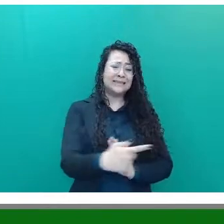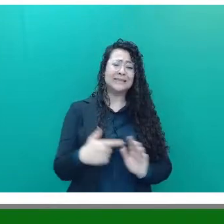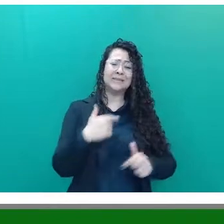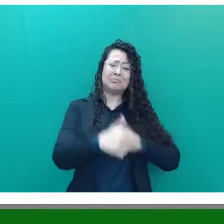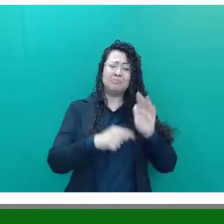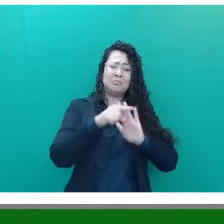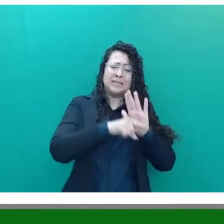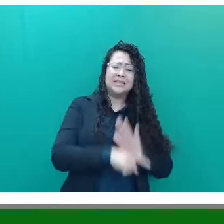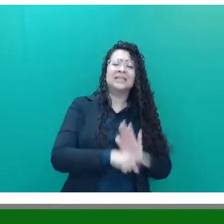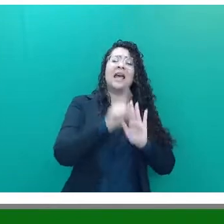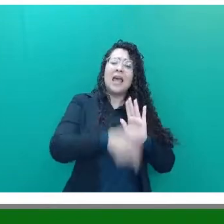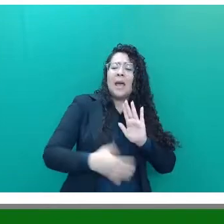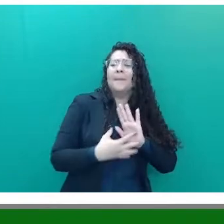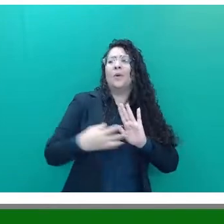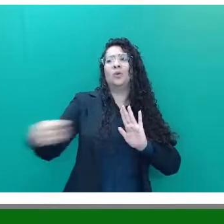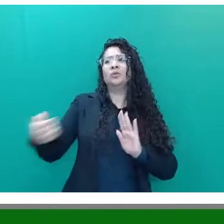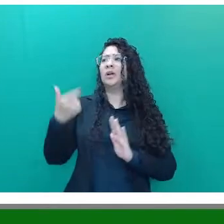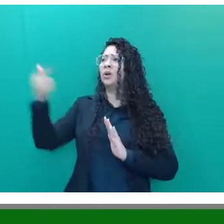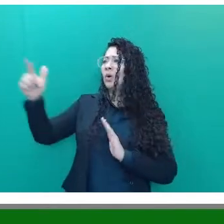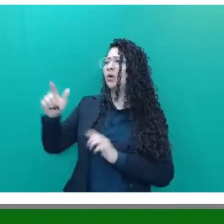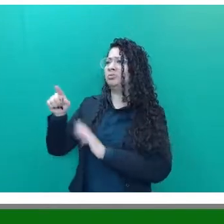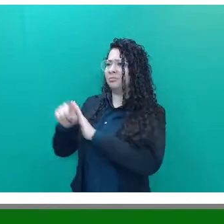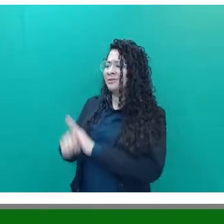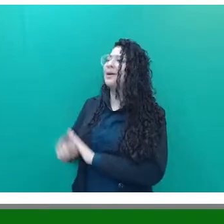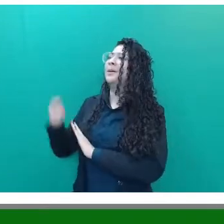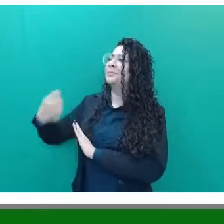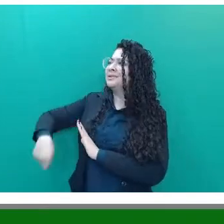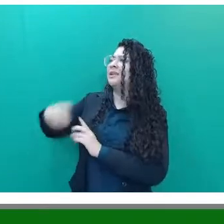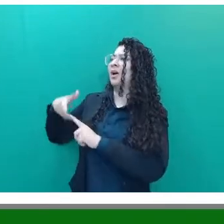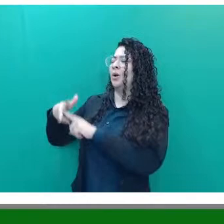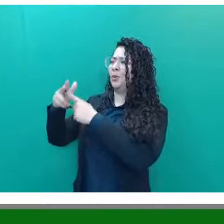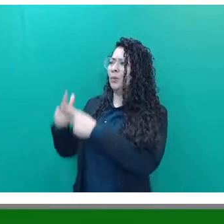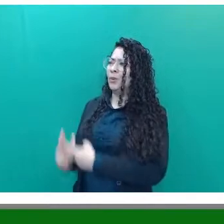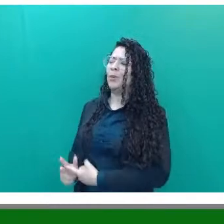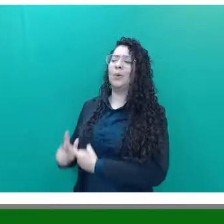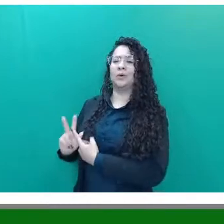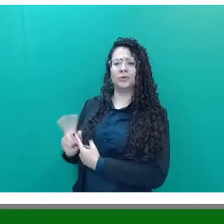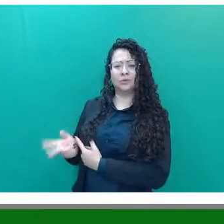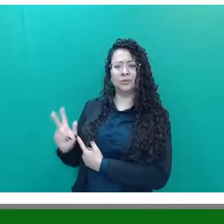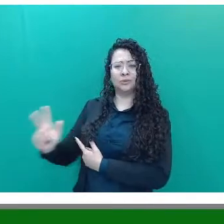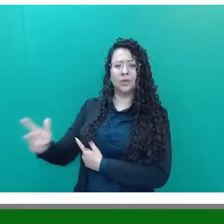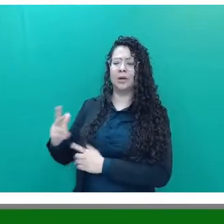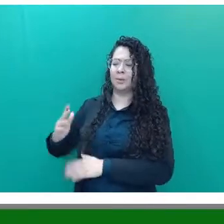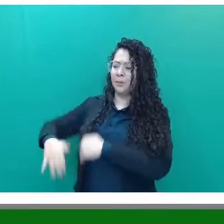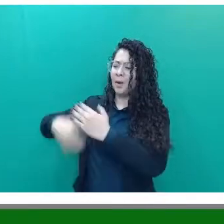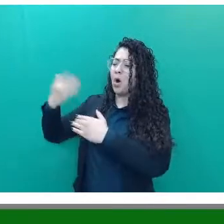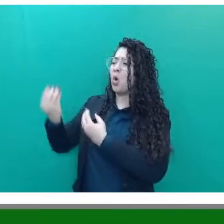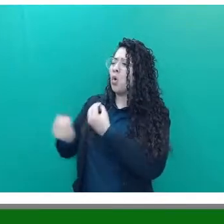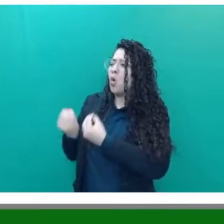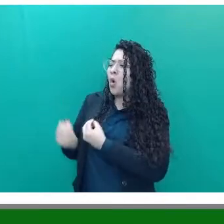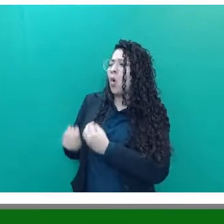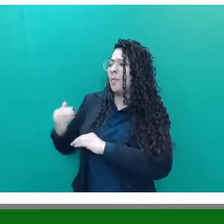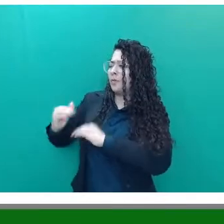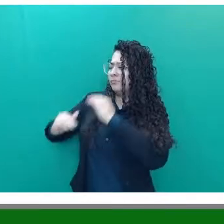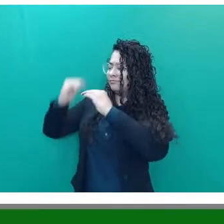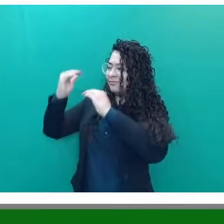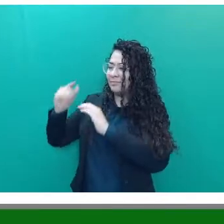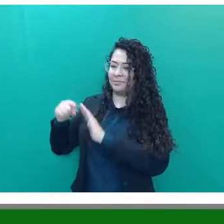para perceber, né, os ajustes que precisam ser feitos no desenvolvimento da pesquisa. Tá?